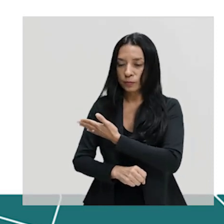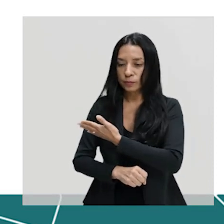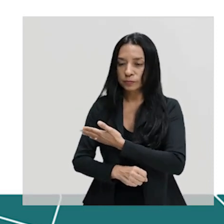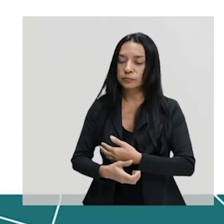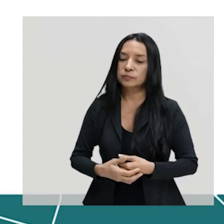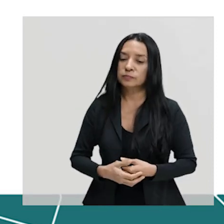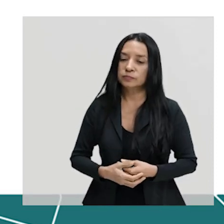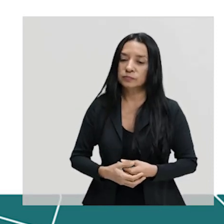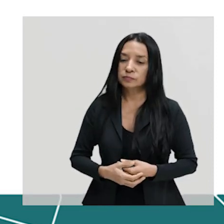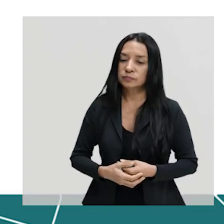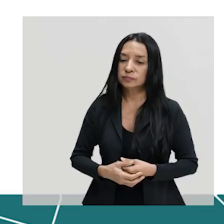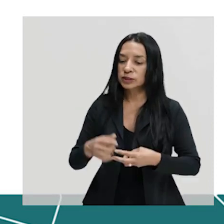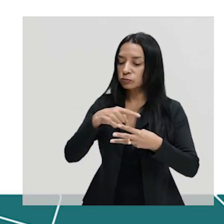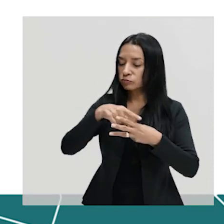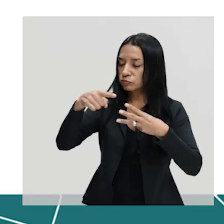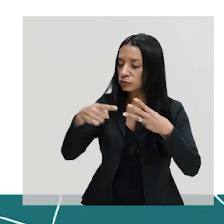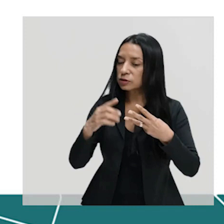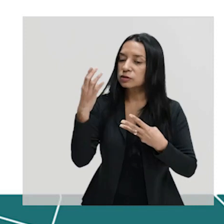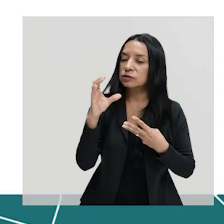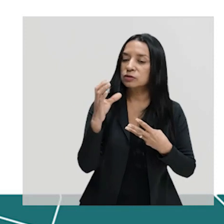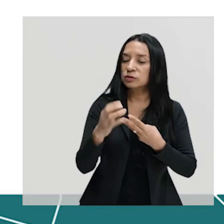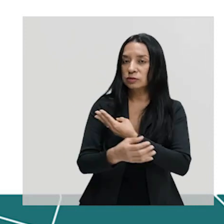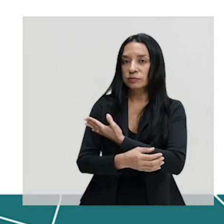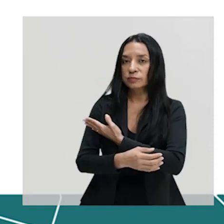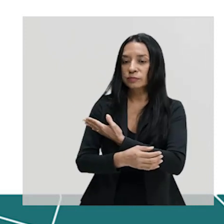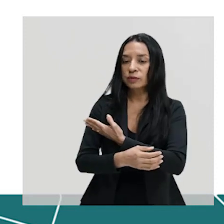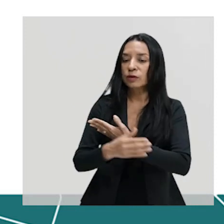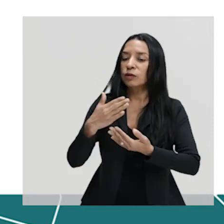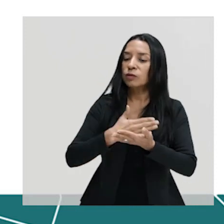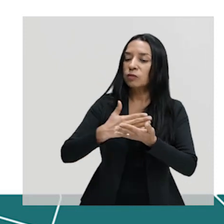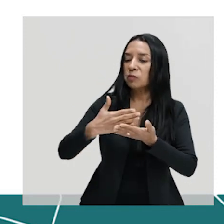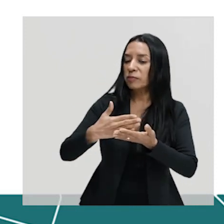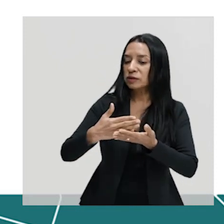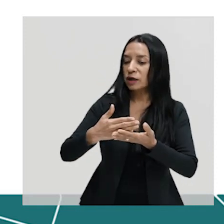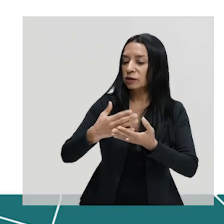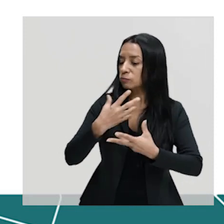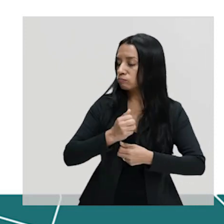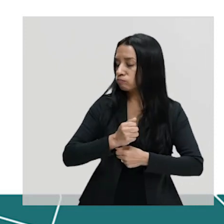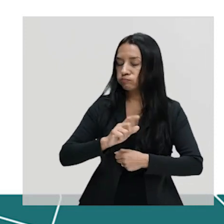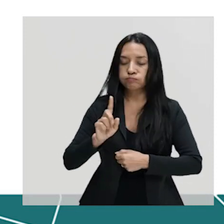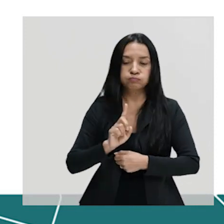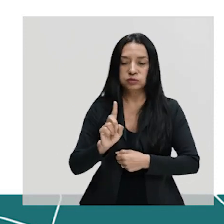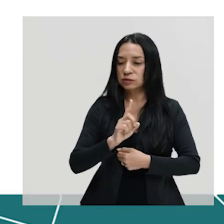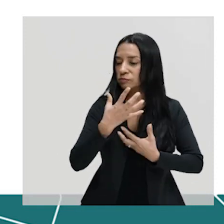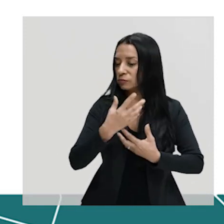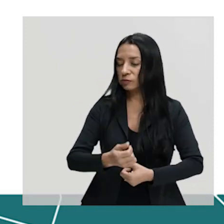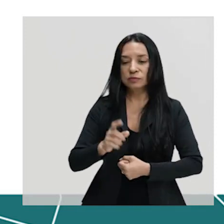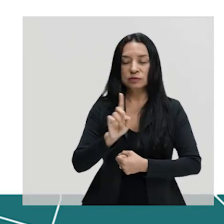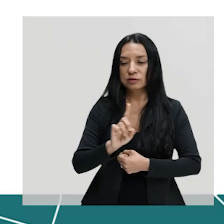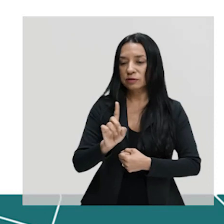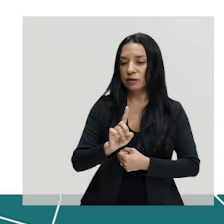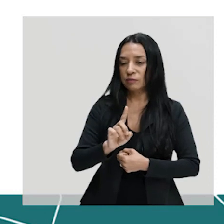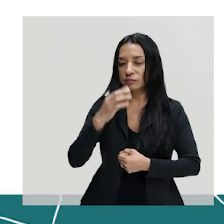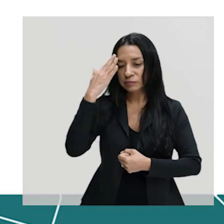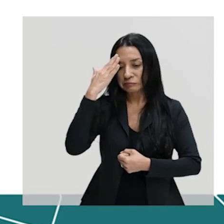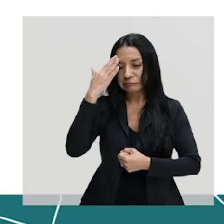tá esses cientistas aí eles começaram a refutar essa teoria da abiogênese Muitas pessoas